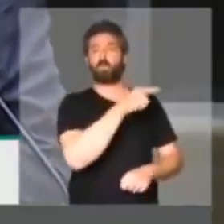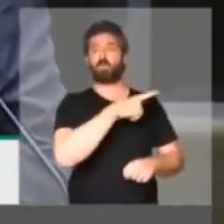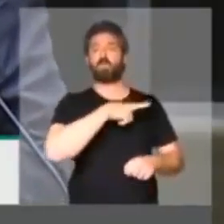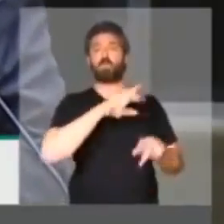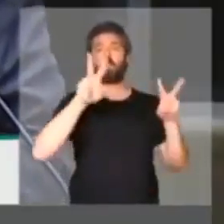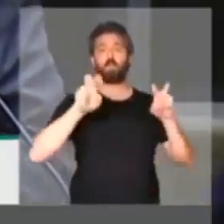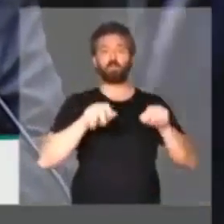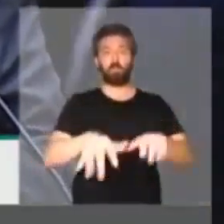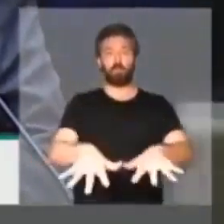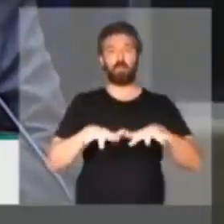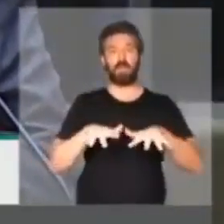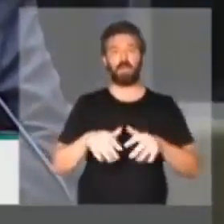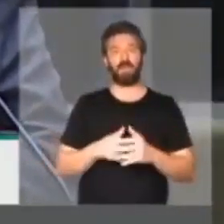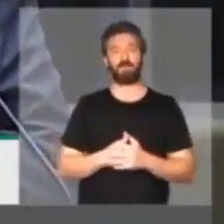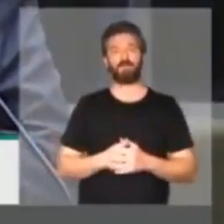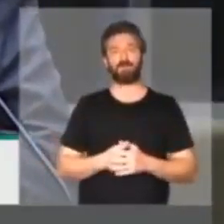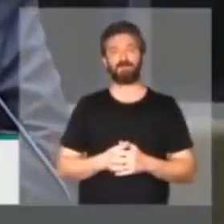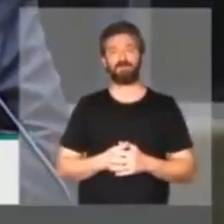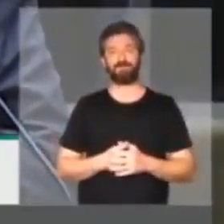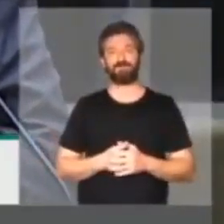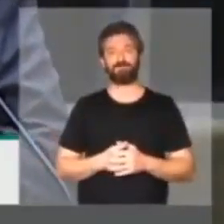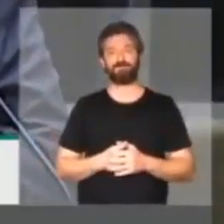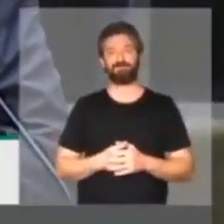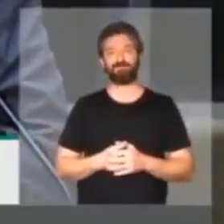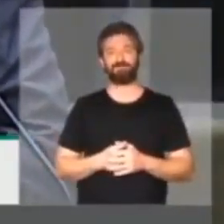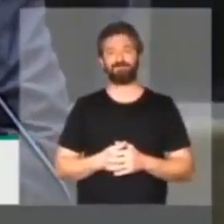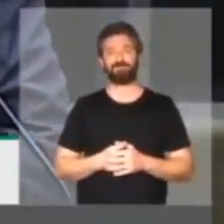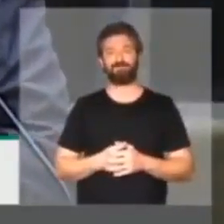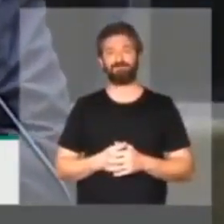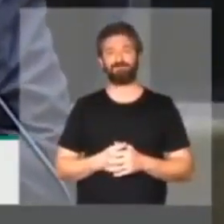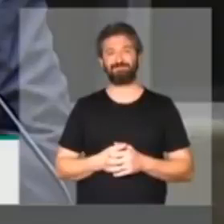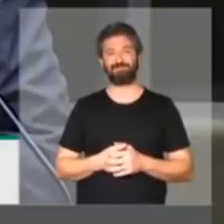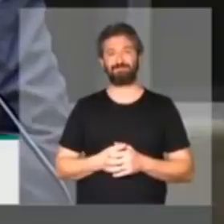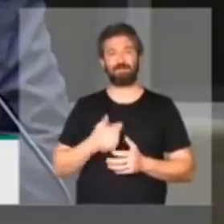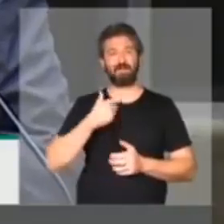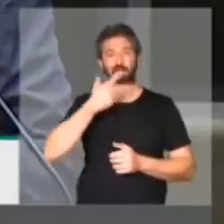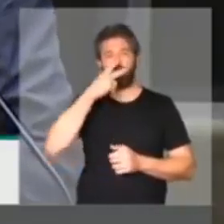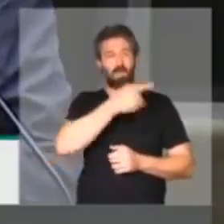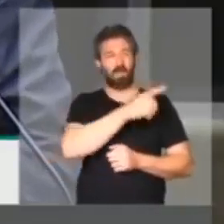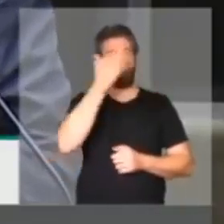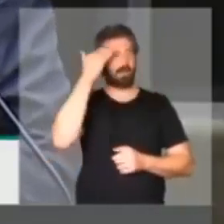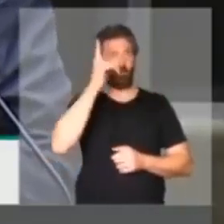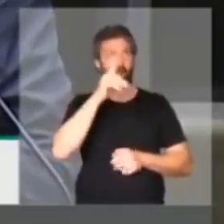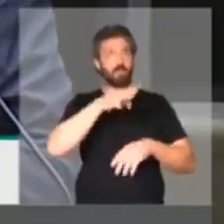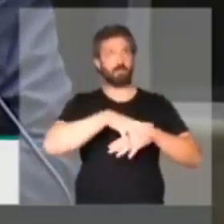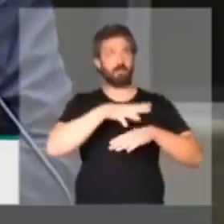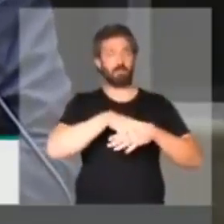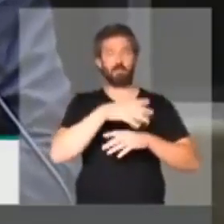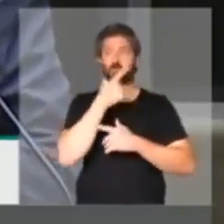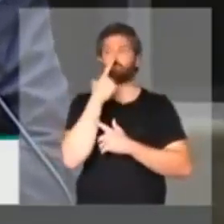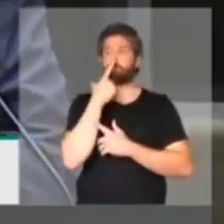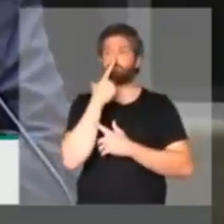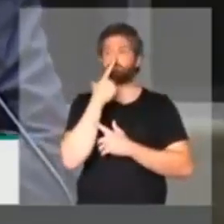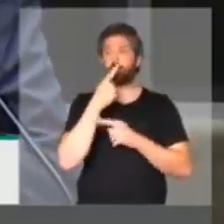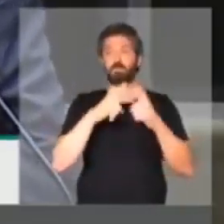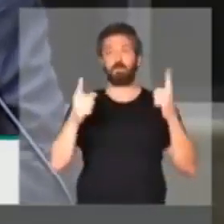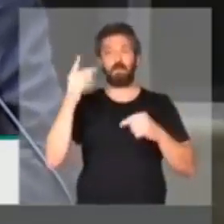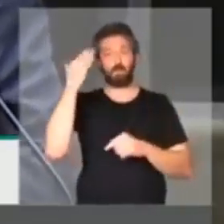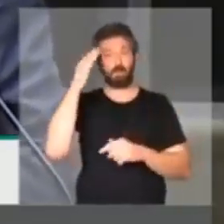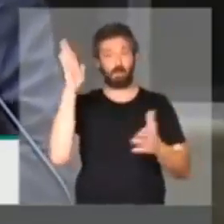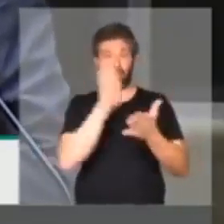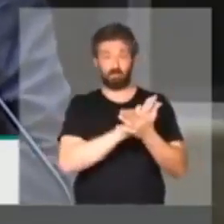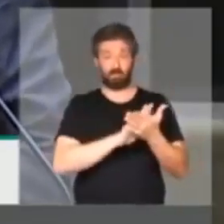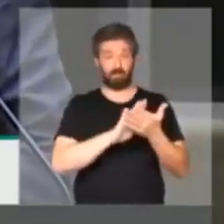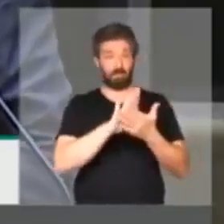relação a esse plenário. Então eu imaginei que ele não entendia só de matemática, mas ele não entende